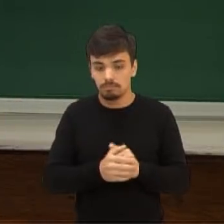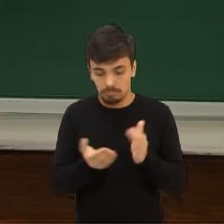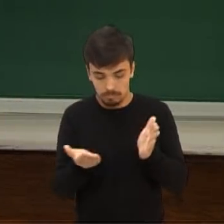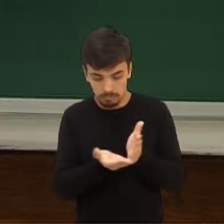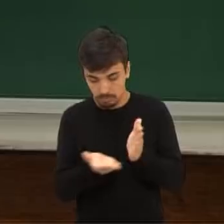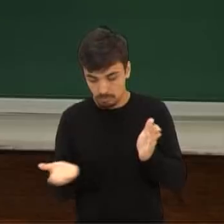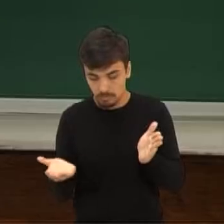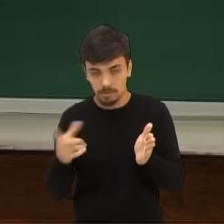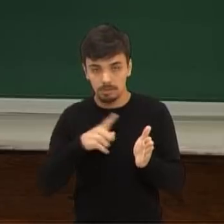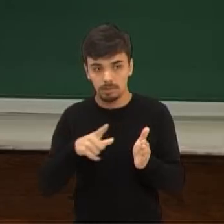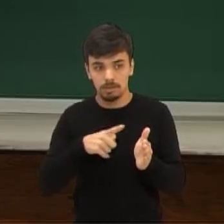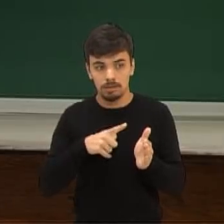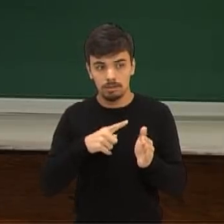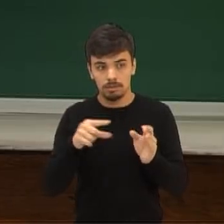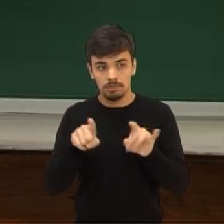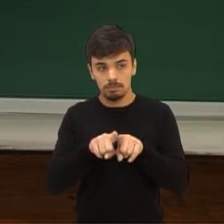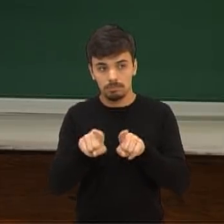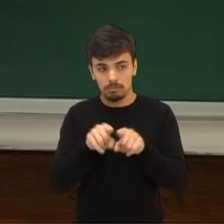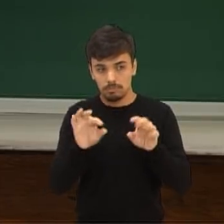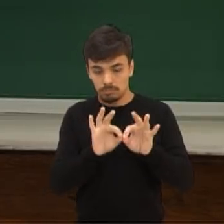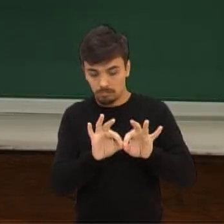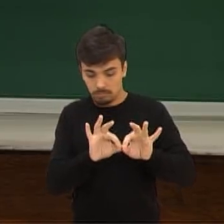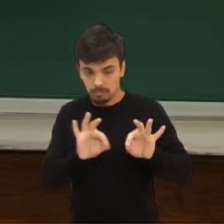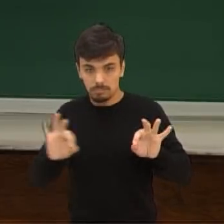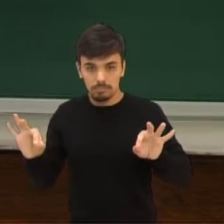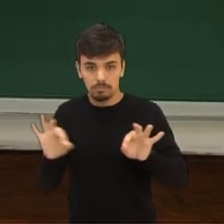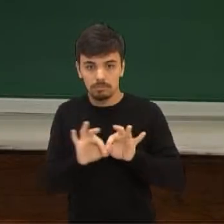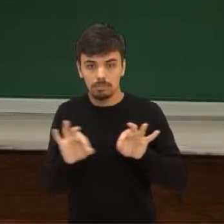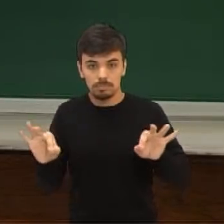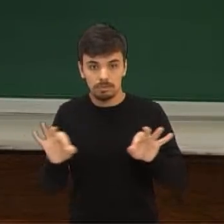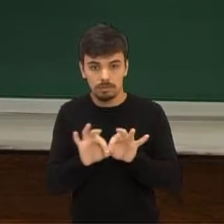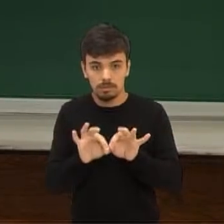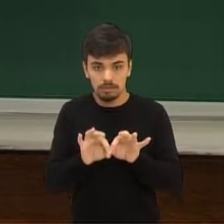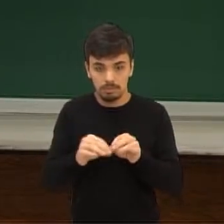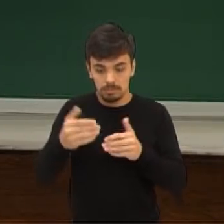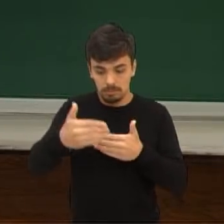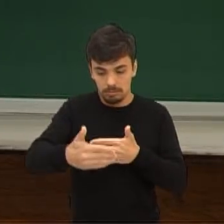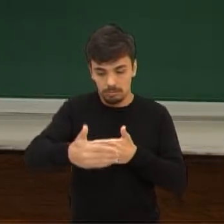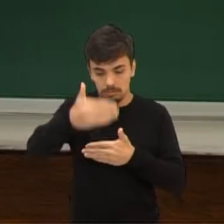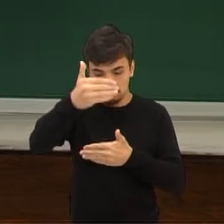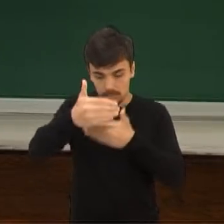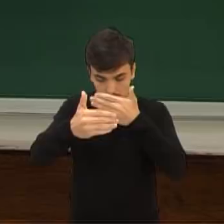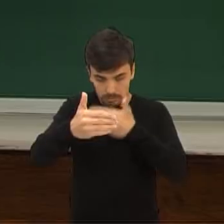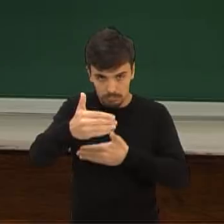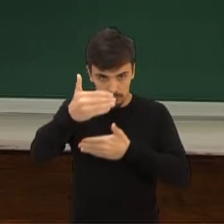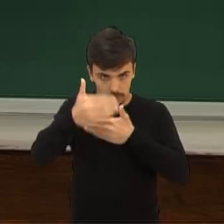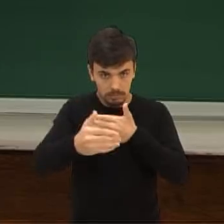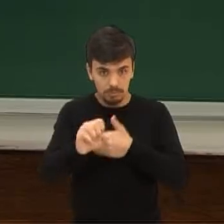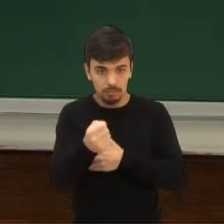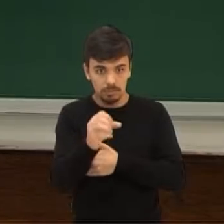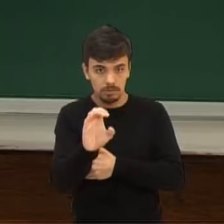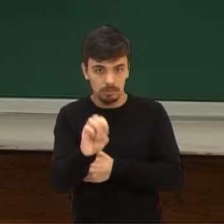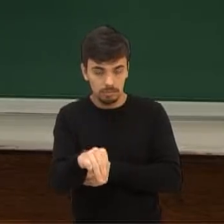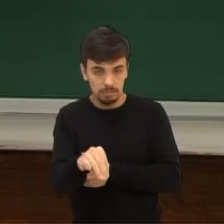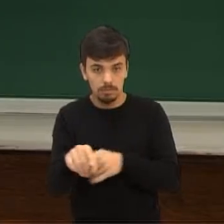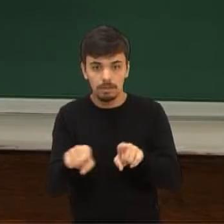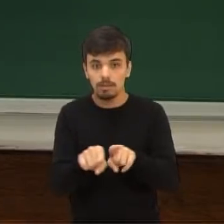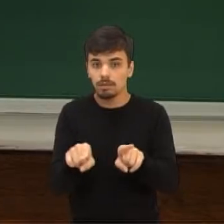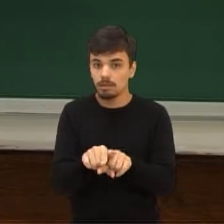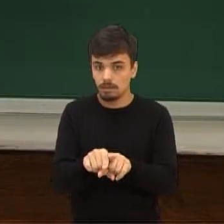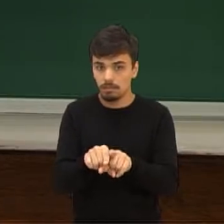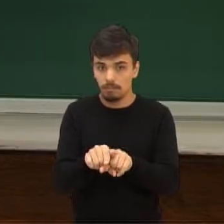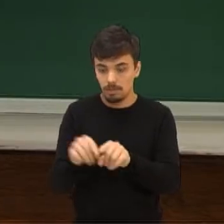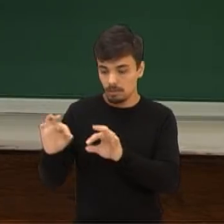ter aqui o mesmo comprimento que a nossa base de 8 centímetros e a